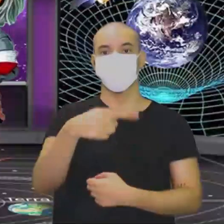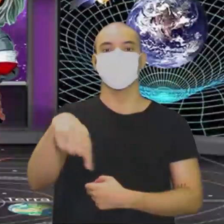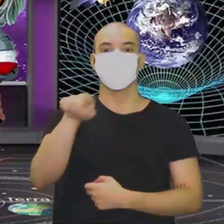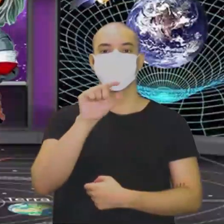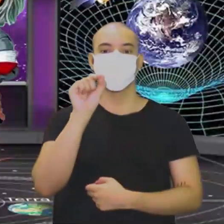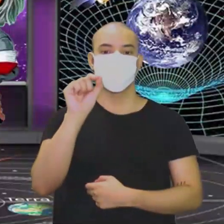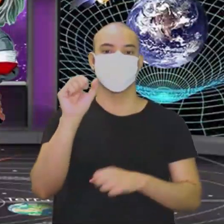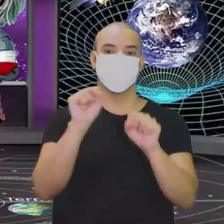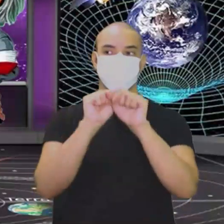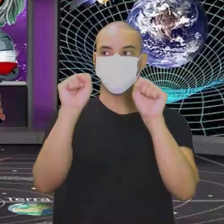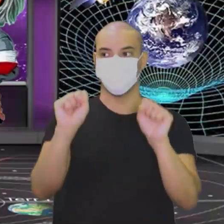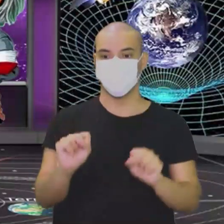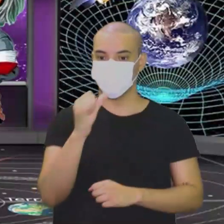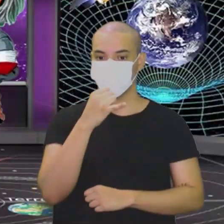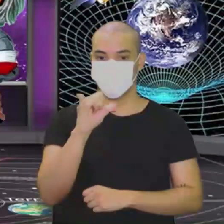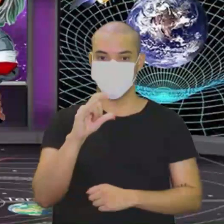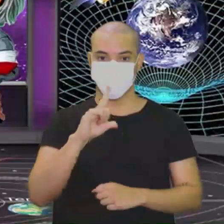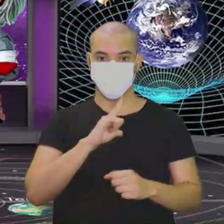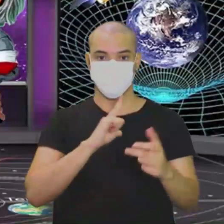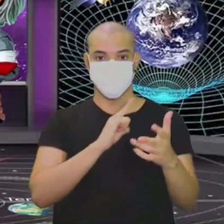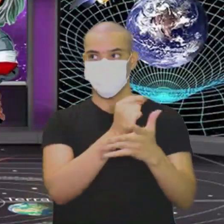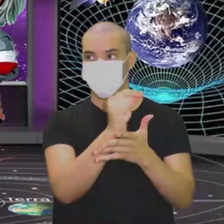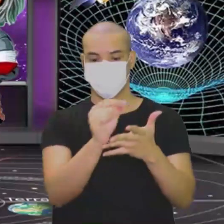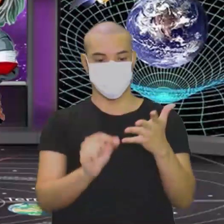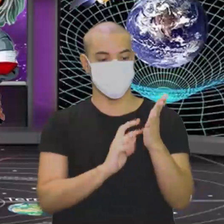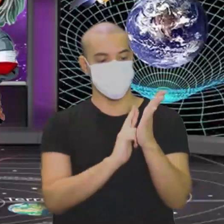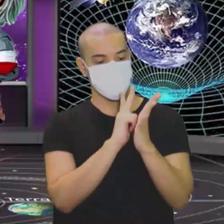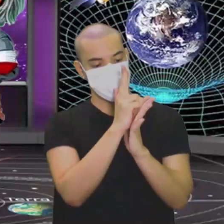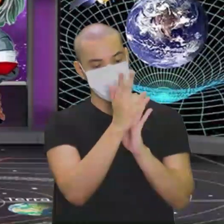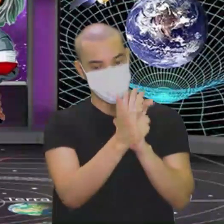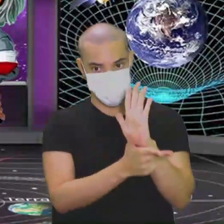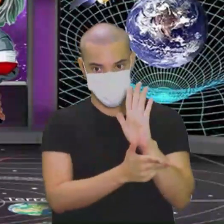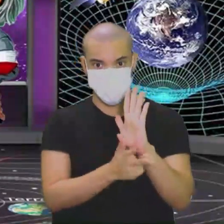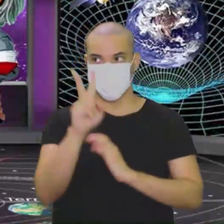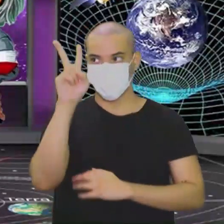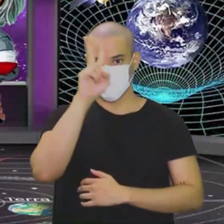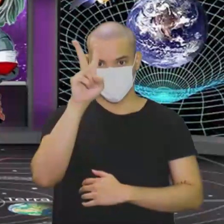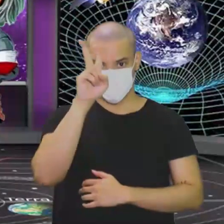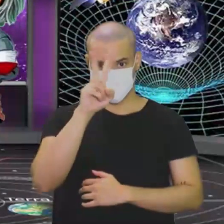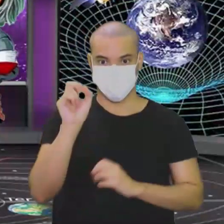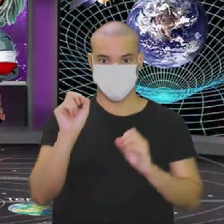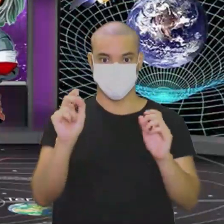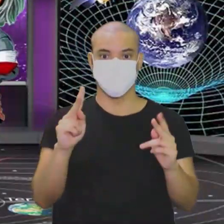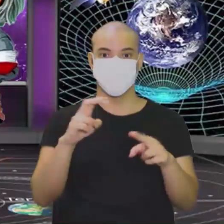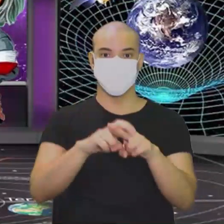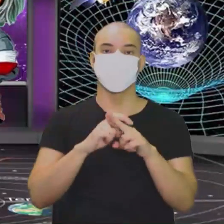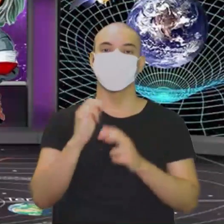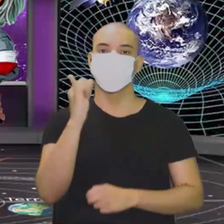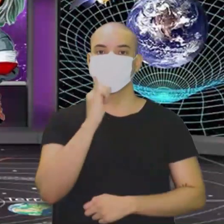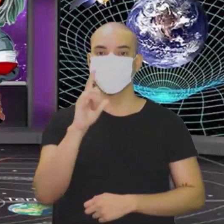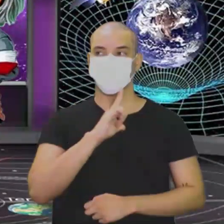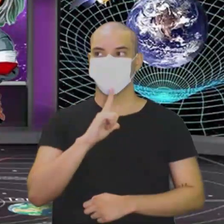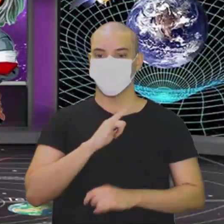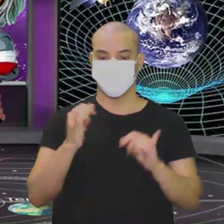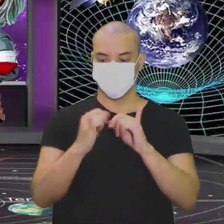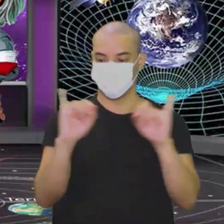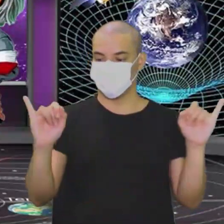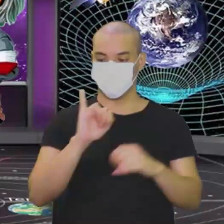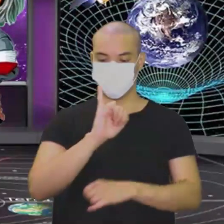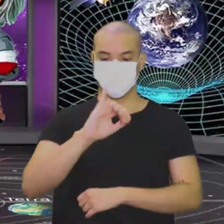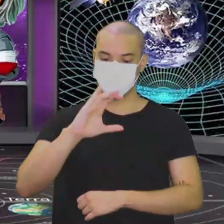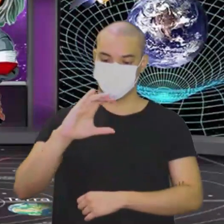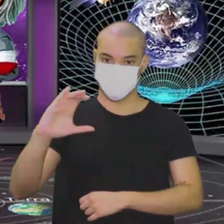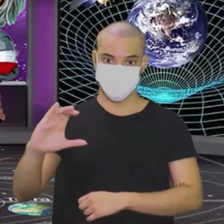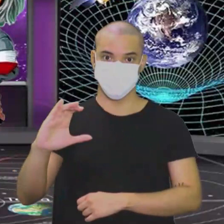sistema elétrico, ele é formado por vários componentes, ok? Então, se você tiver, por exemplo, um curto-circuito, que é